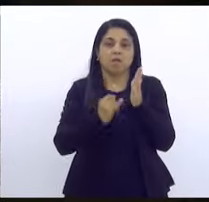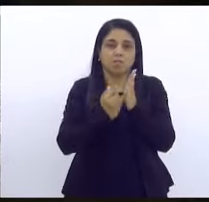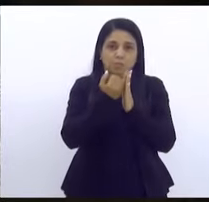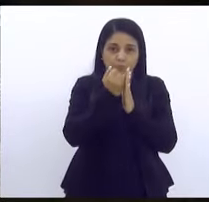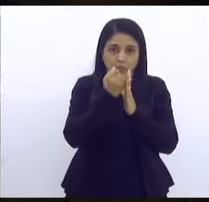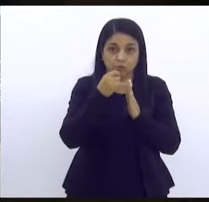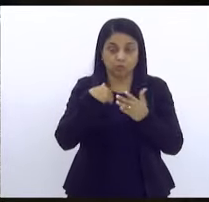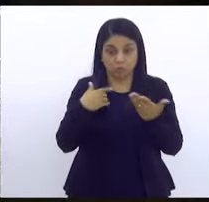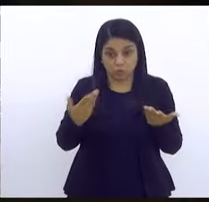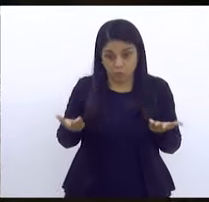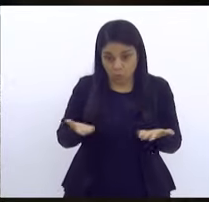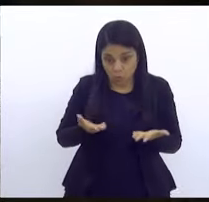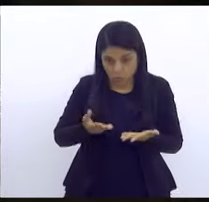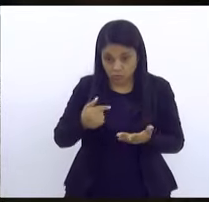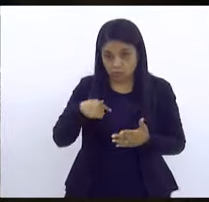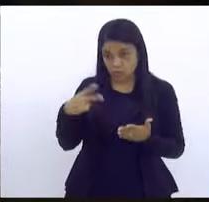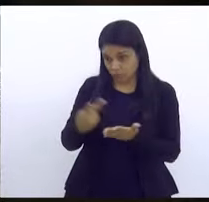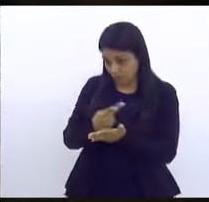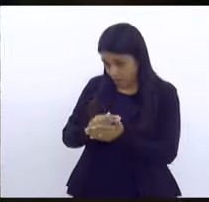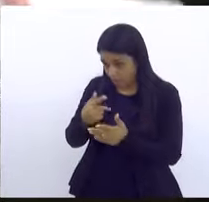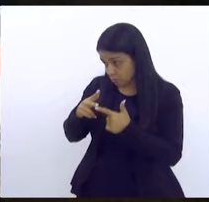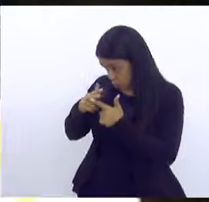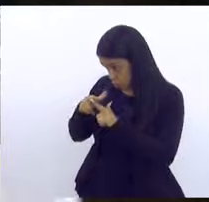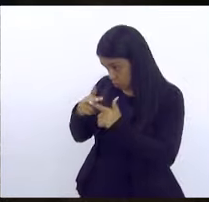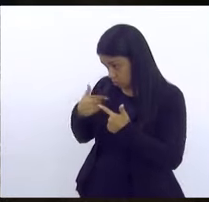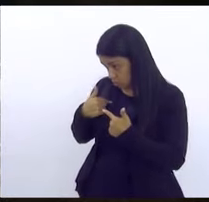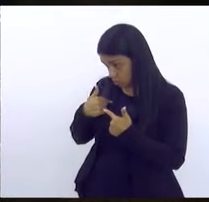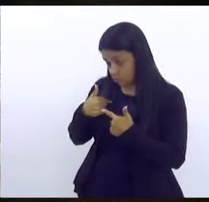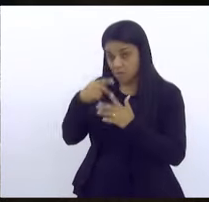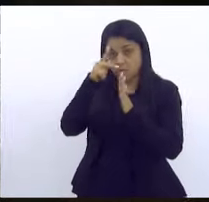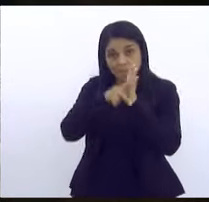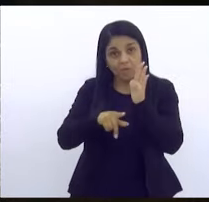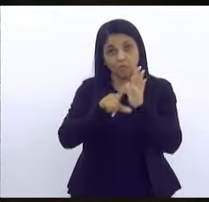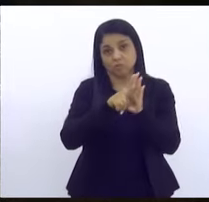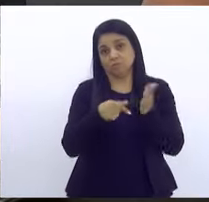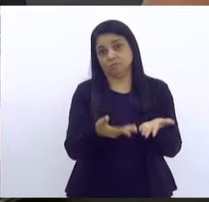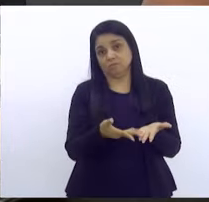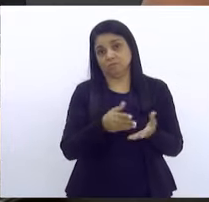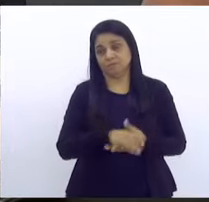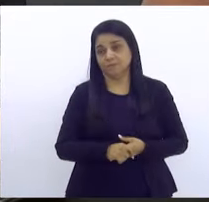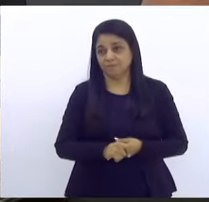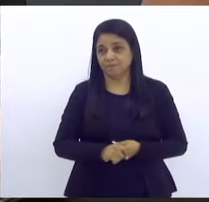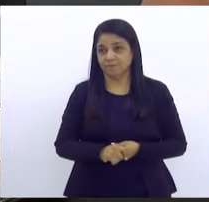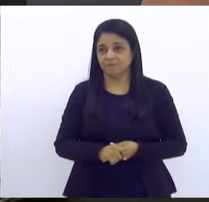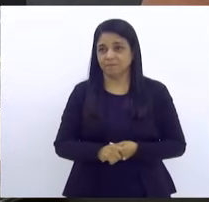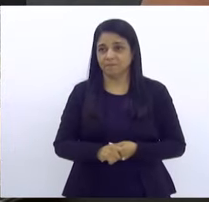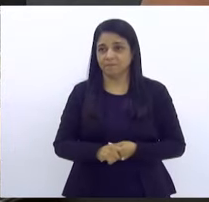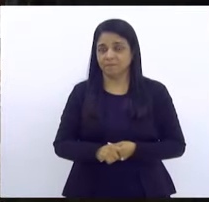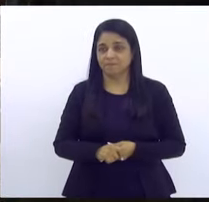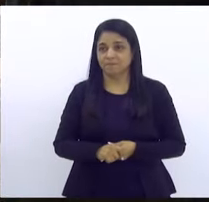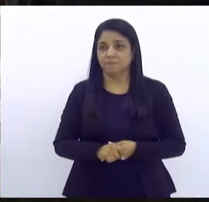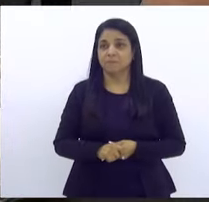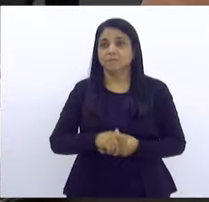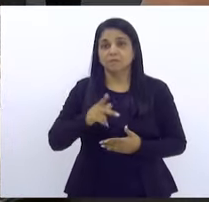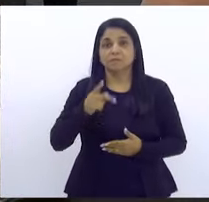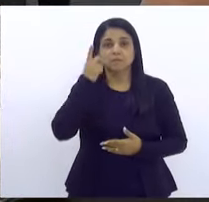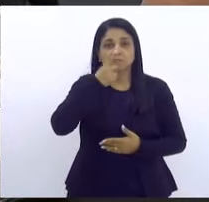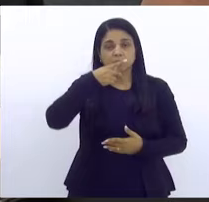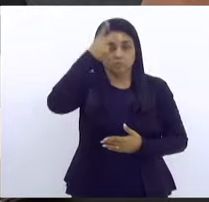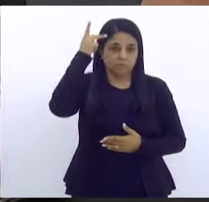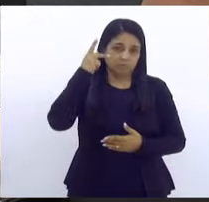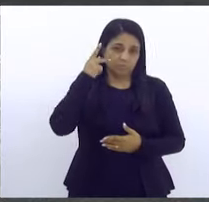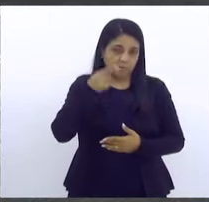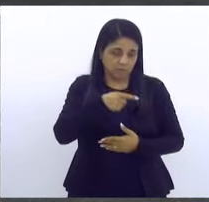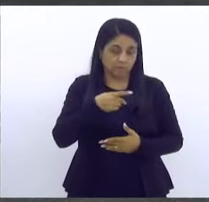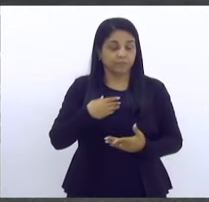tiver errado, o senhor me corrige, doutor, é esse projeto. Senhor presidente, deputado... Deputado Luiz Paulo. Deputado